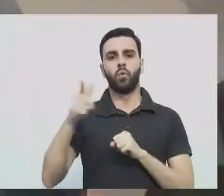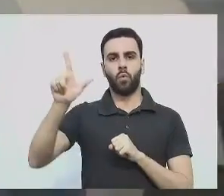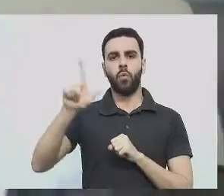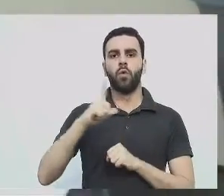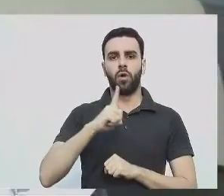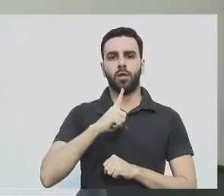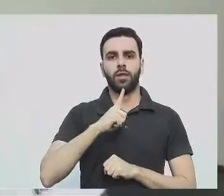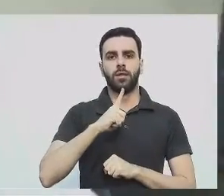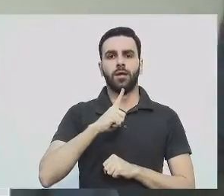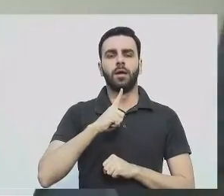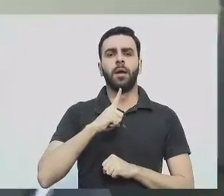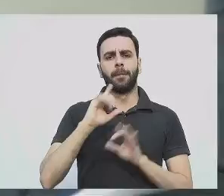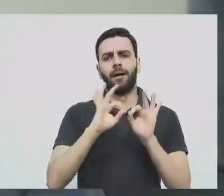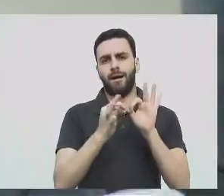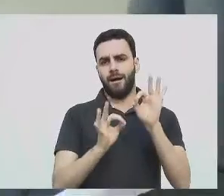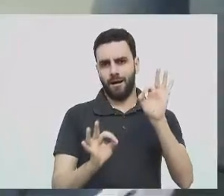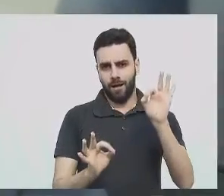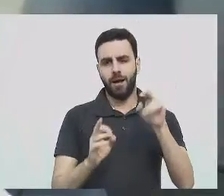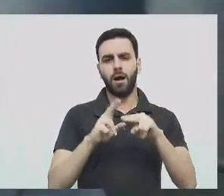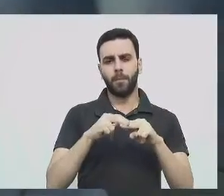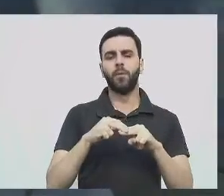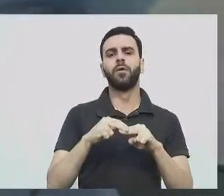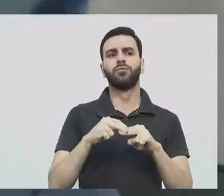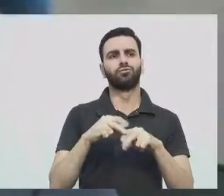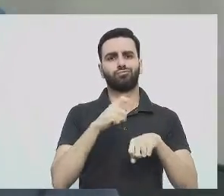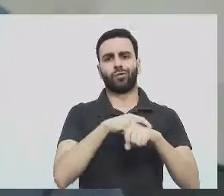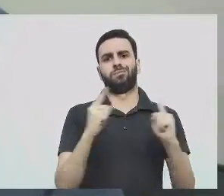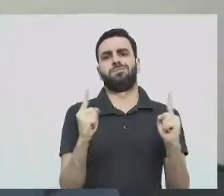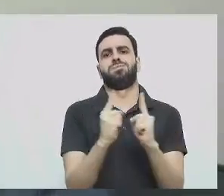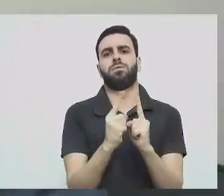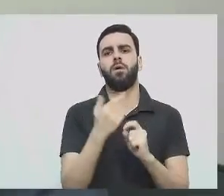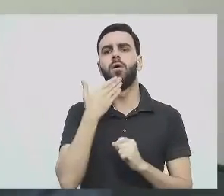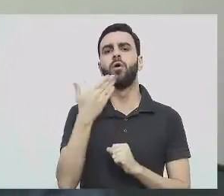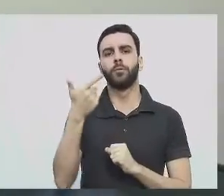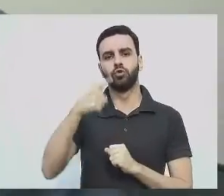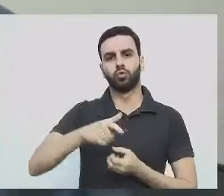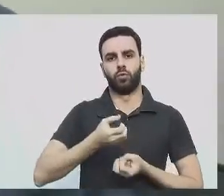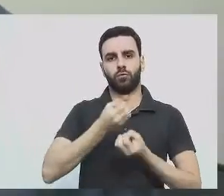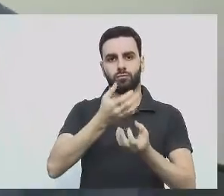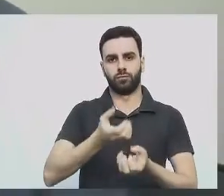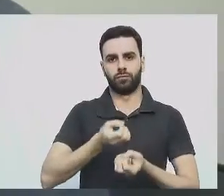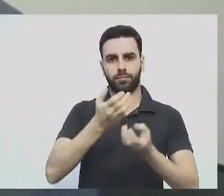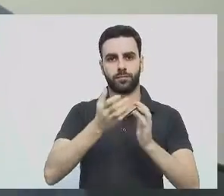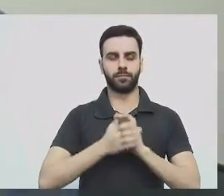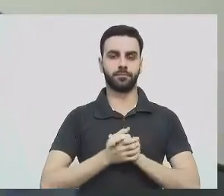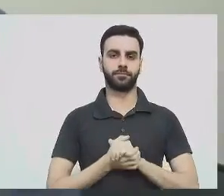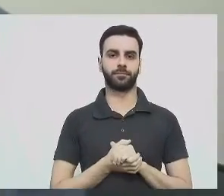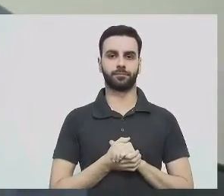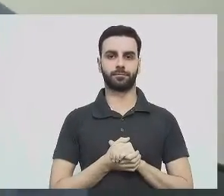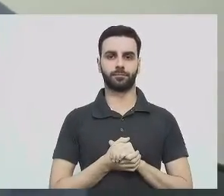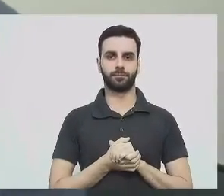aqui, e vai ser mais demorado, e por faltar 30 segundos, eu vou me reescrever, por favor.